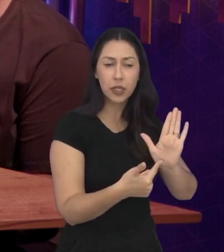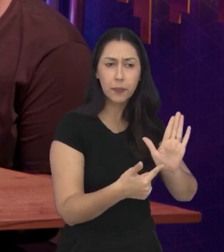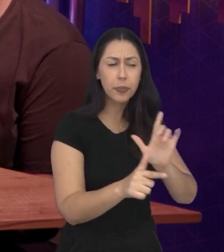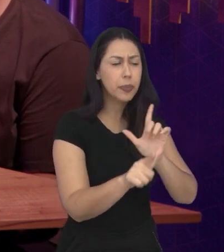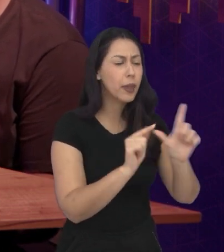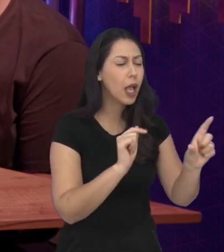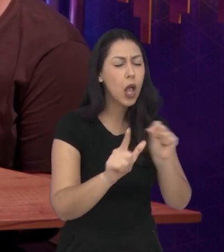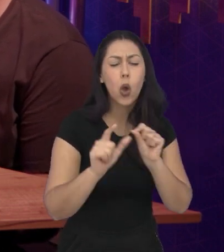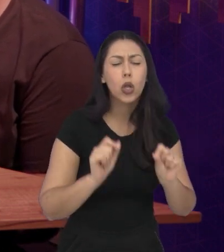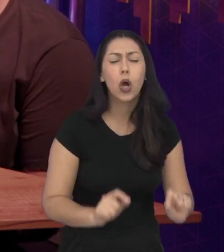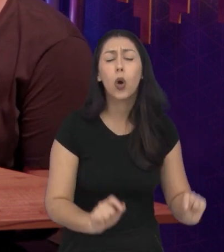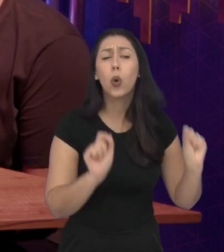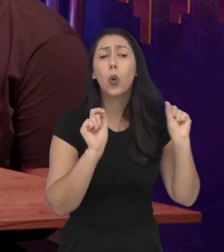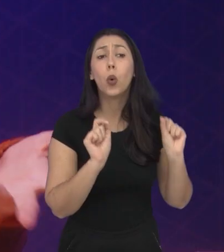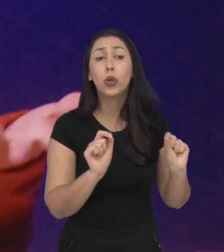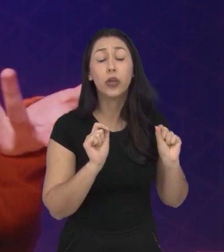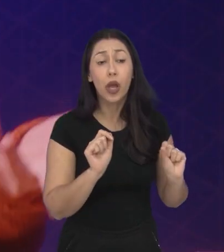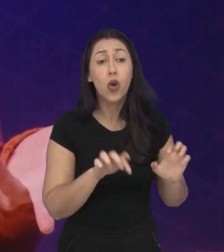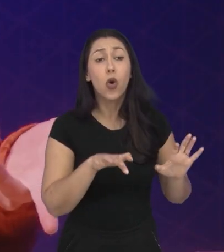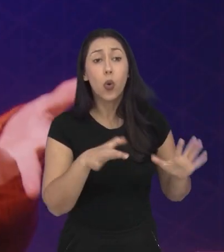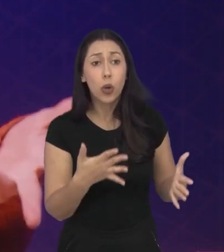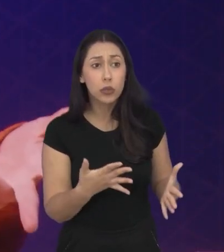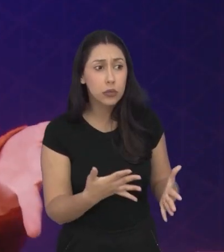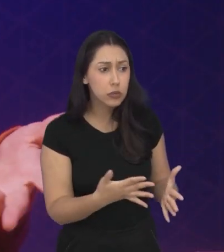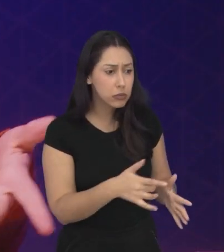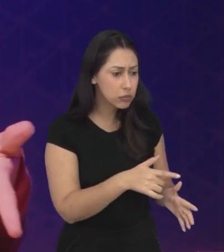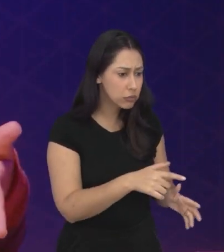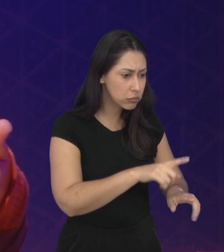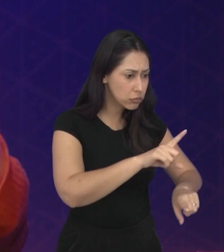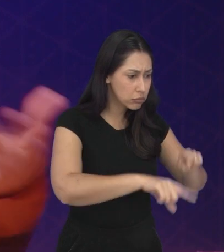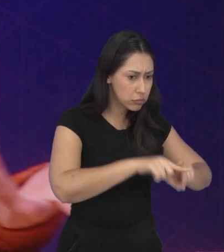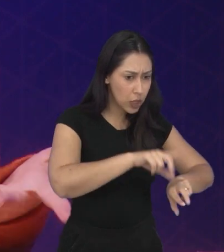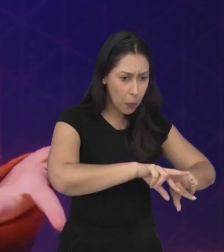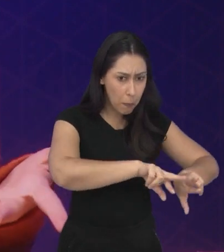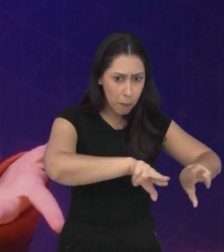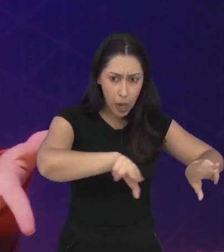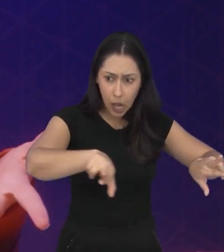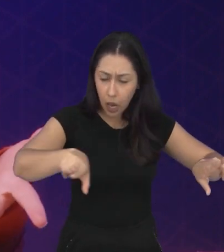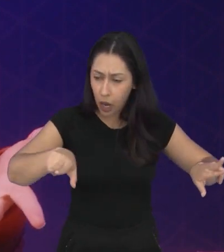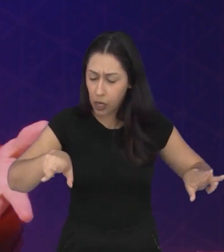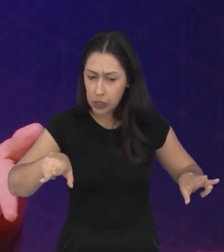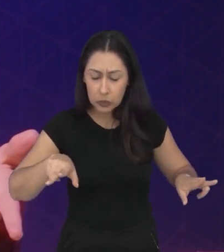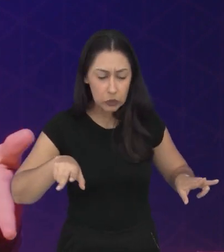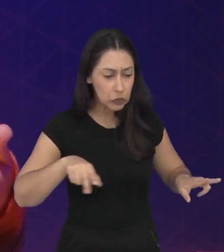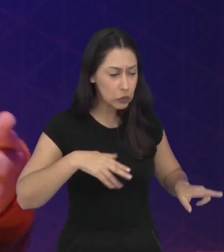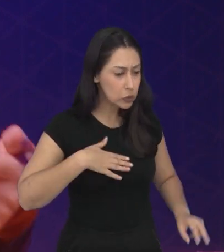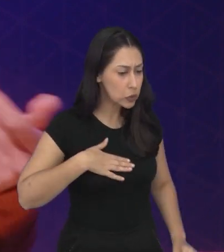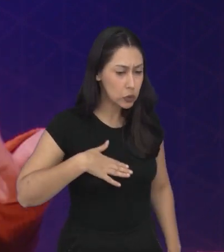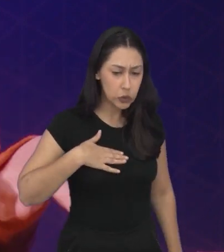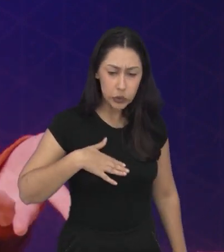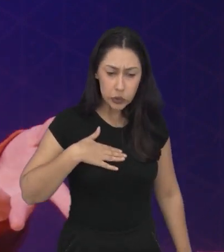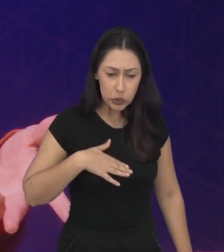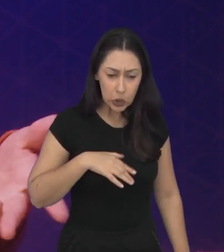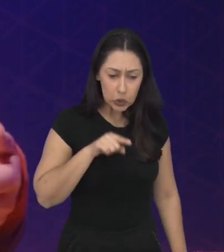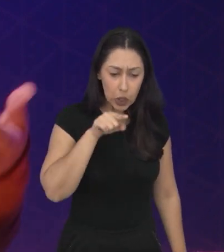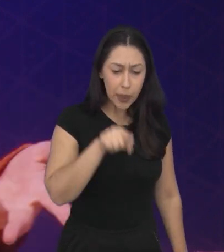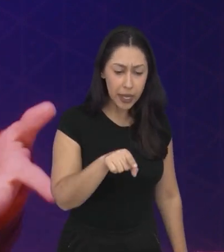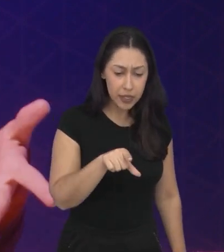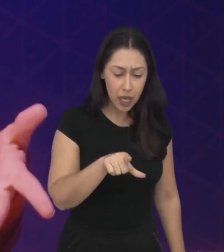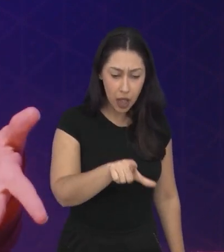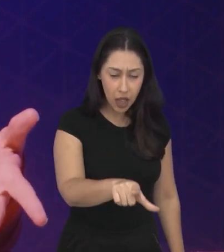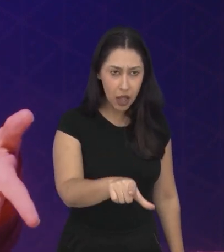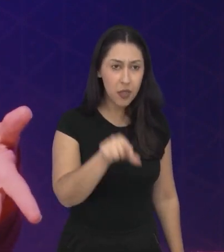vocês. Escolhas, então, é a preferência que se dá a alguma coisa que se encontra entre outras, né?